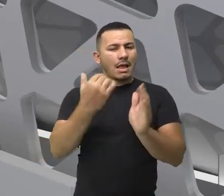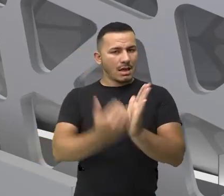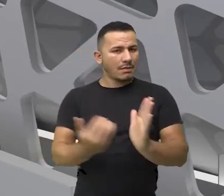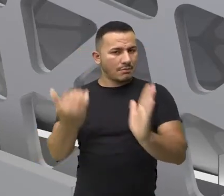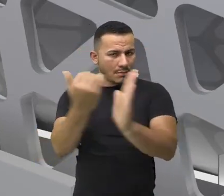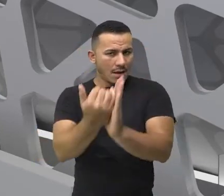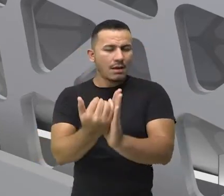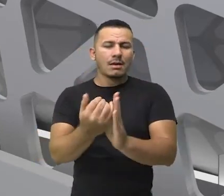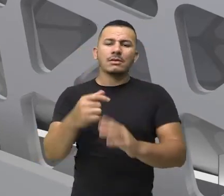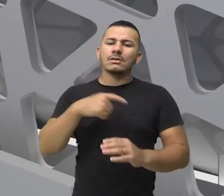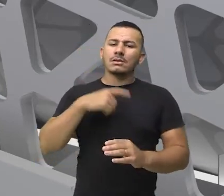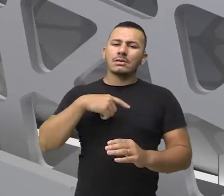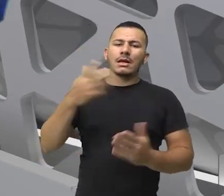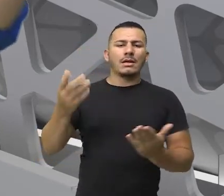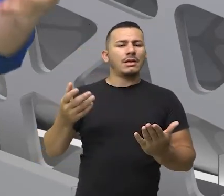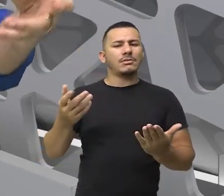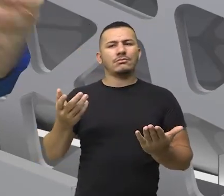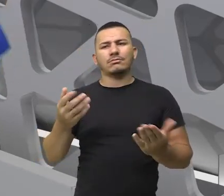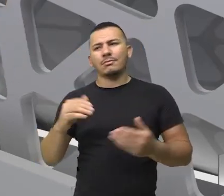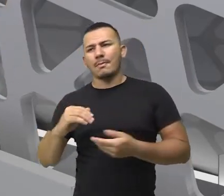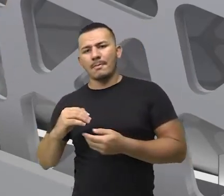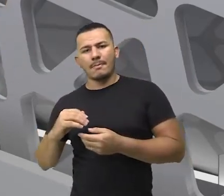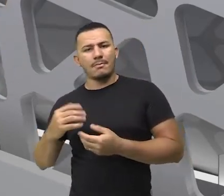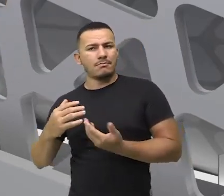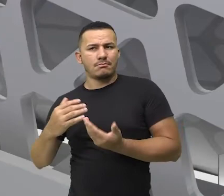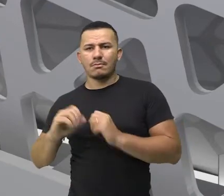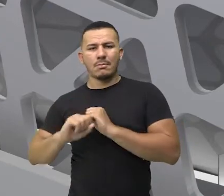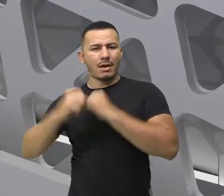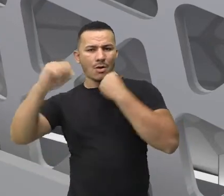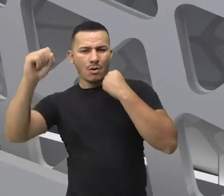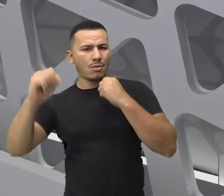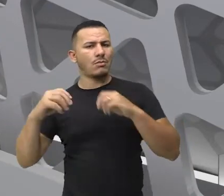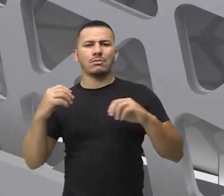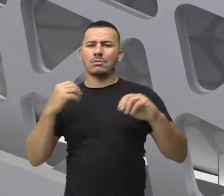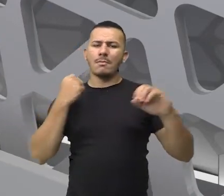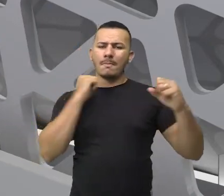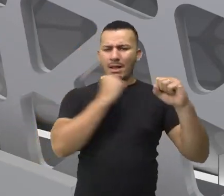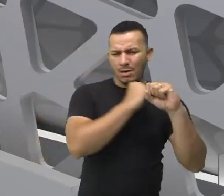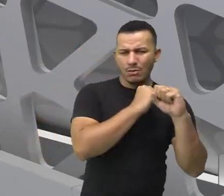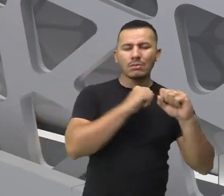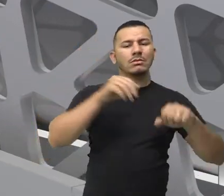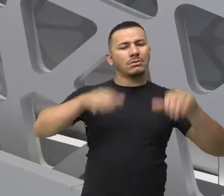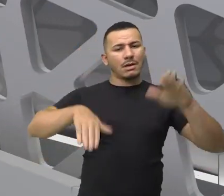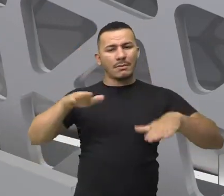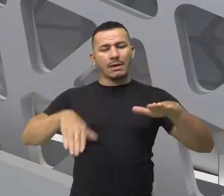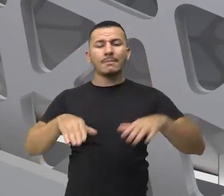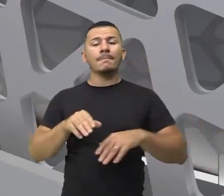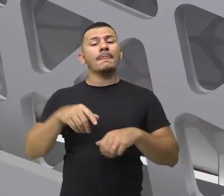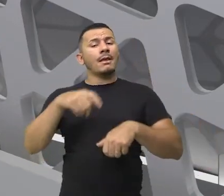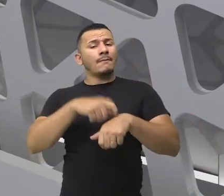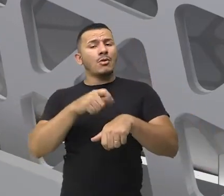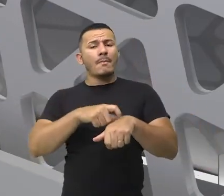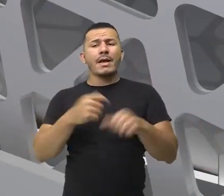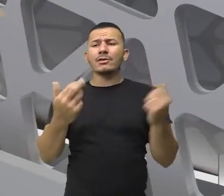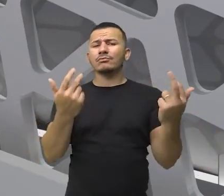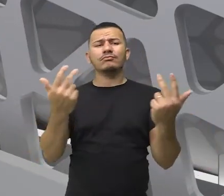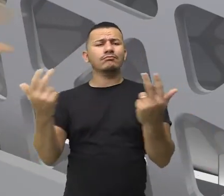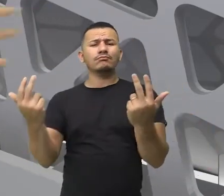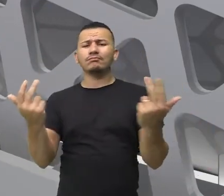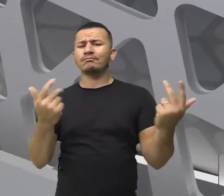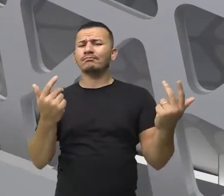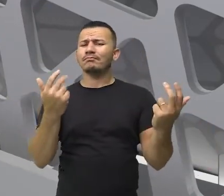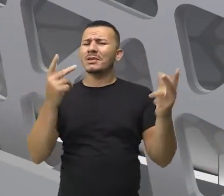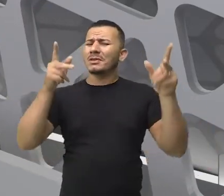né? Ela passa pela questão do maior e pela questão do menor, beleza? Agora, quando nós olhamos que tudo está